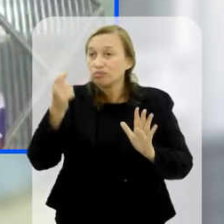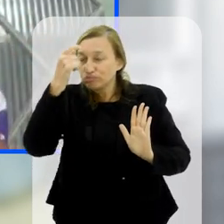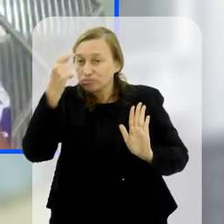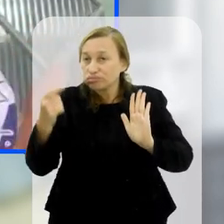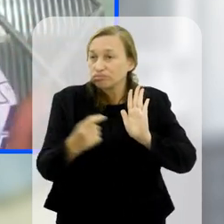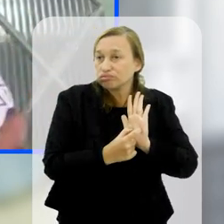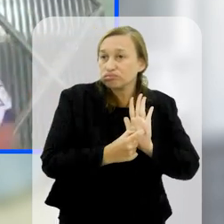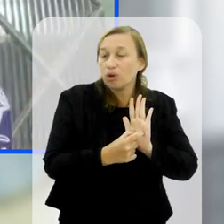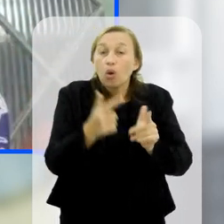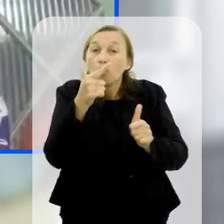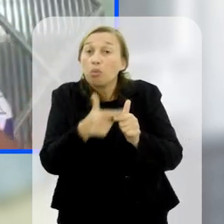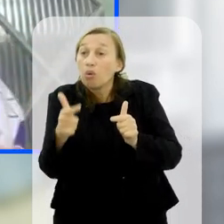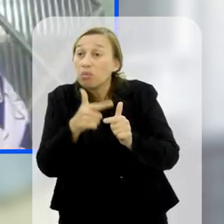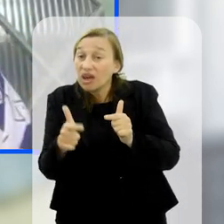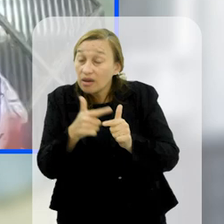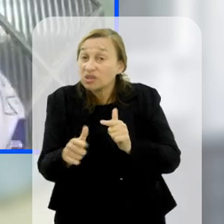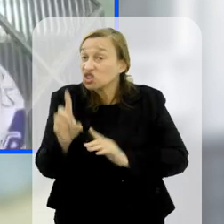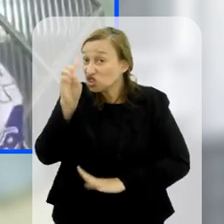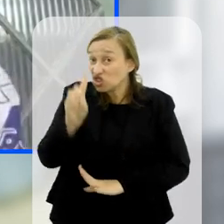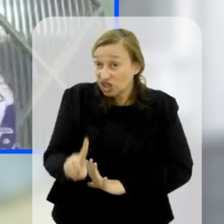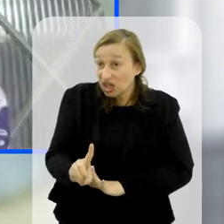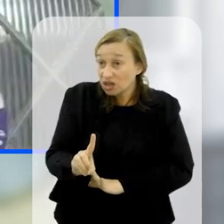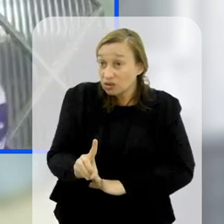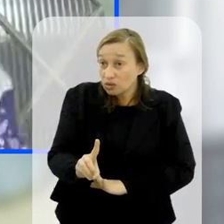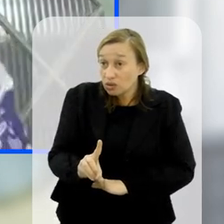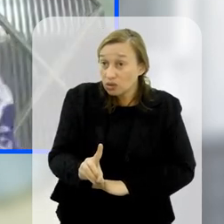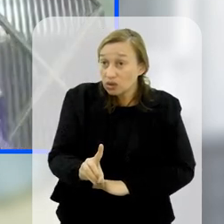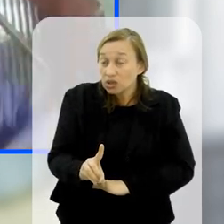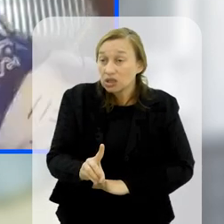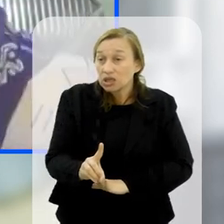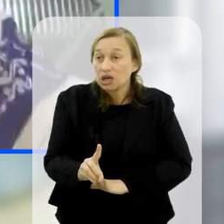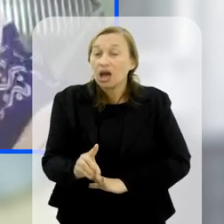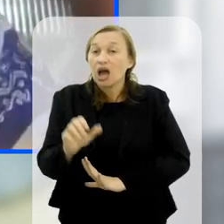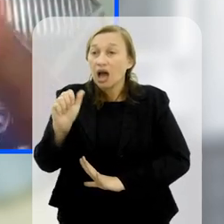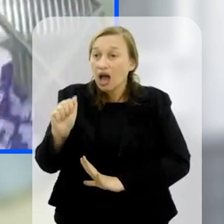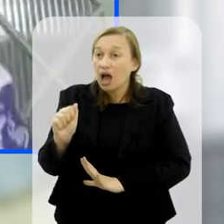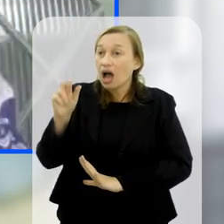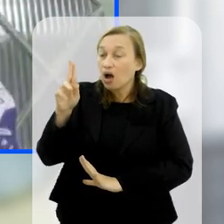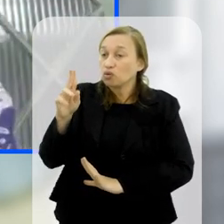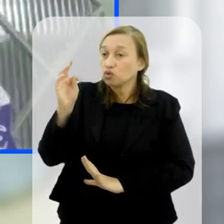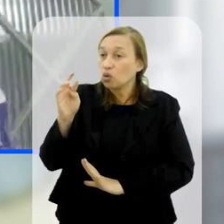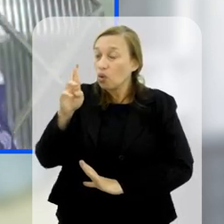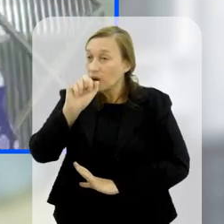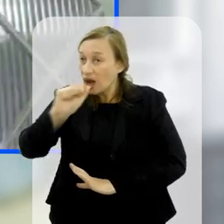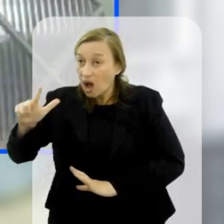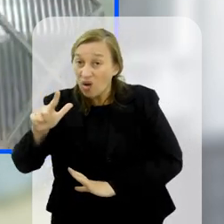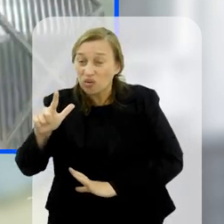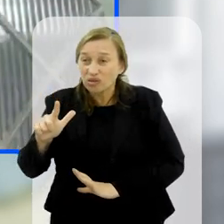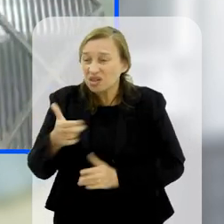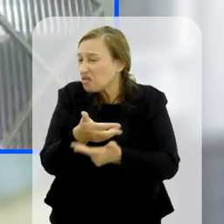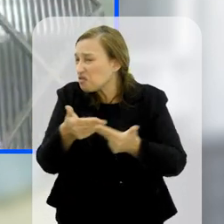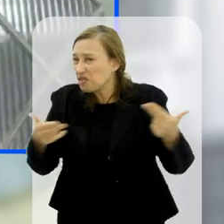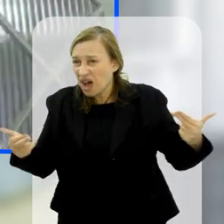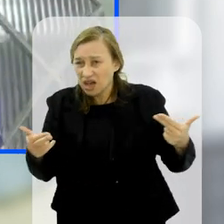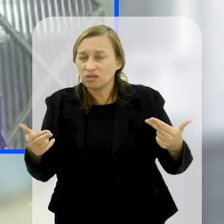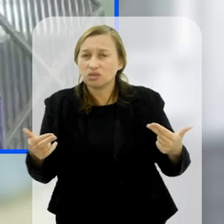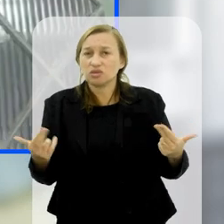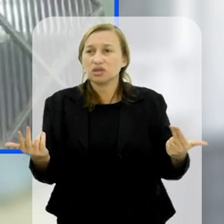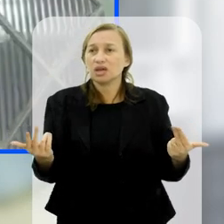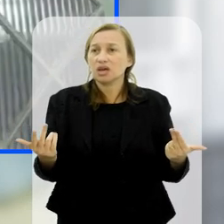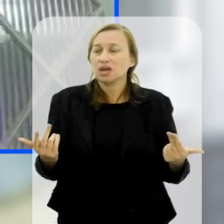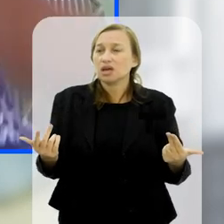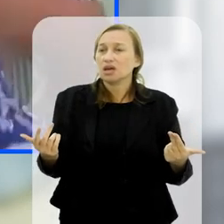o problema dos direitos conexos e direitos também autorais, regulação do BioD, tudo isso perpassa o trabalho do